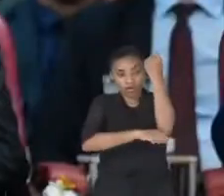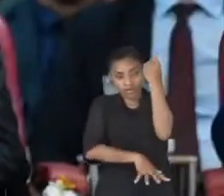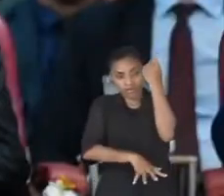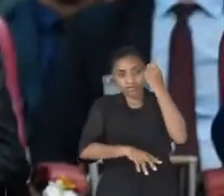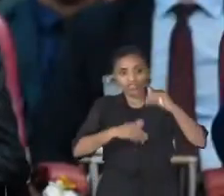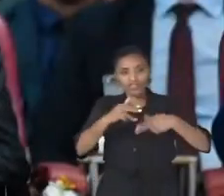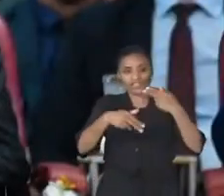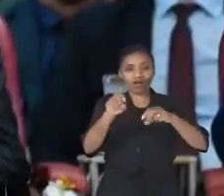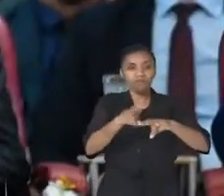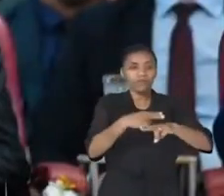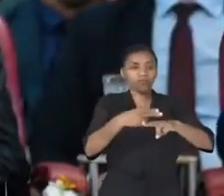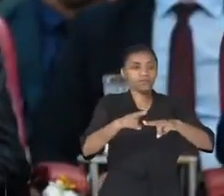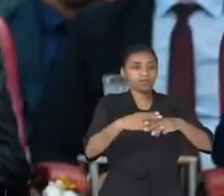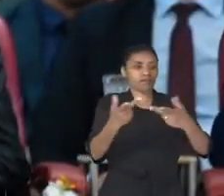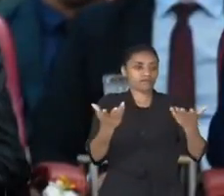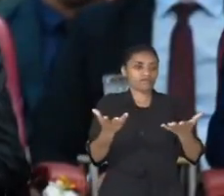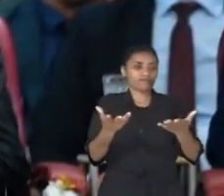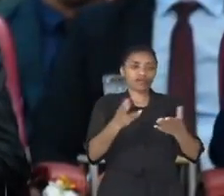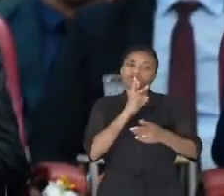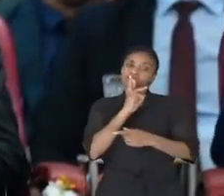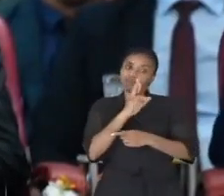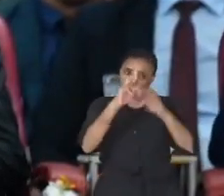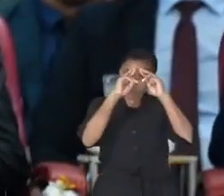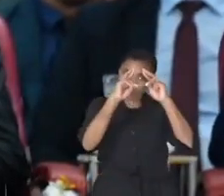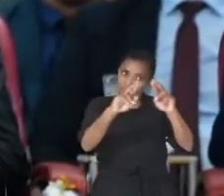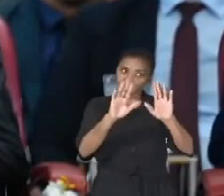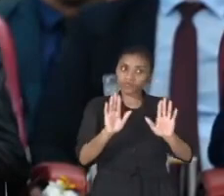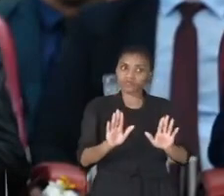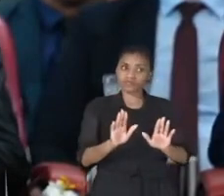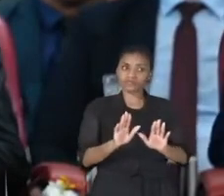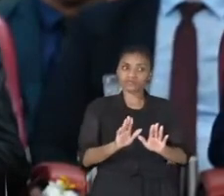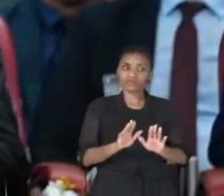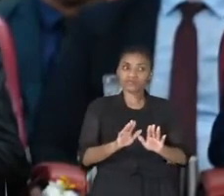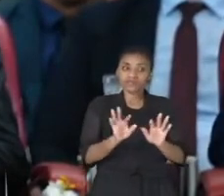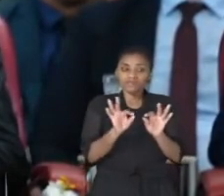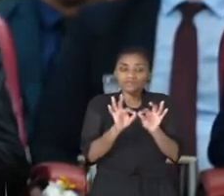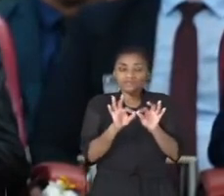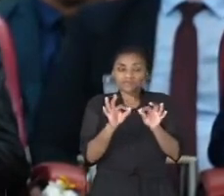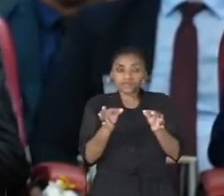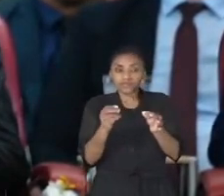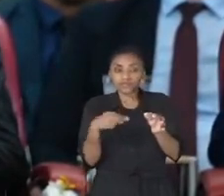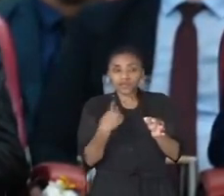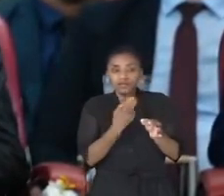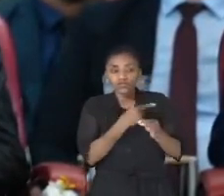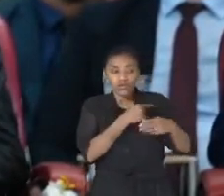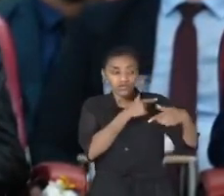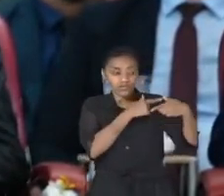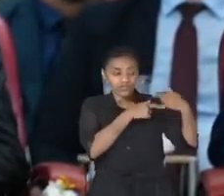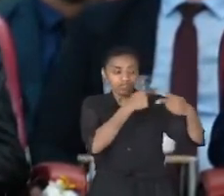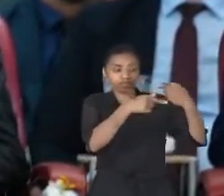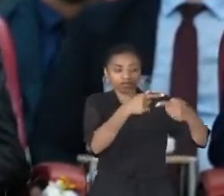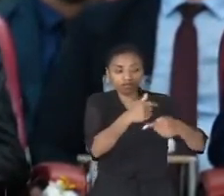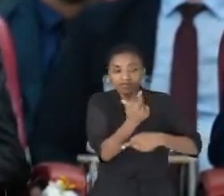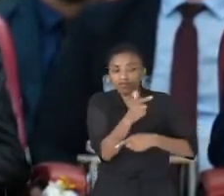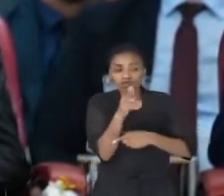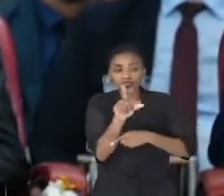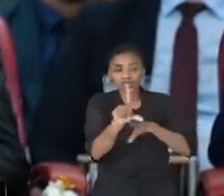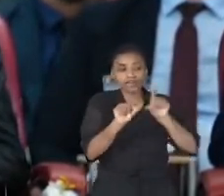Nutella. Digo isso com muito respeito. É simples. A nossa geração não tinha muitas